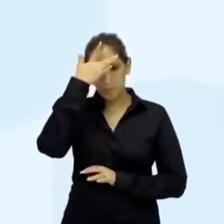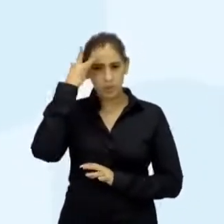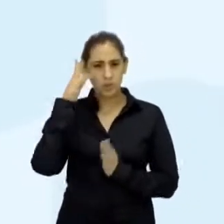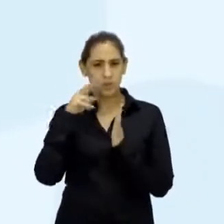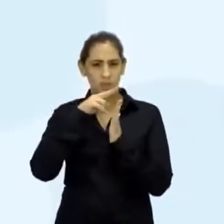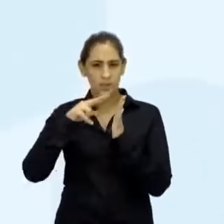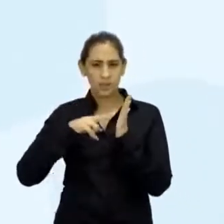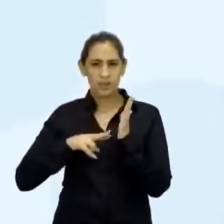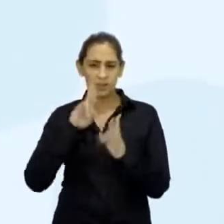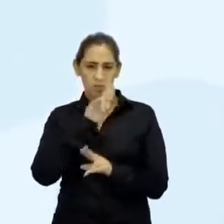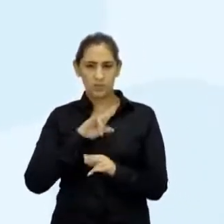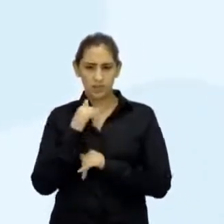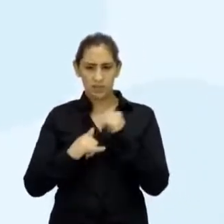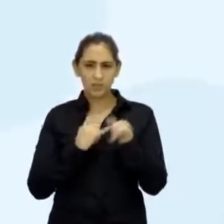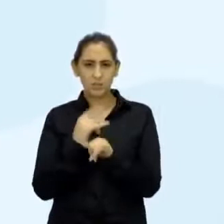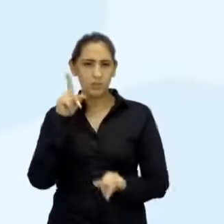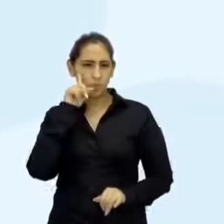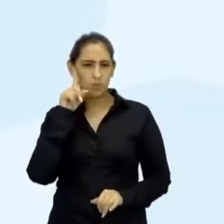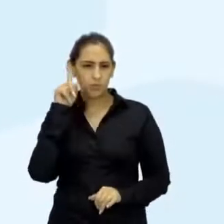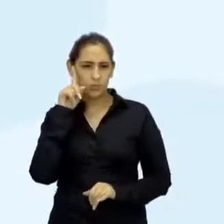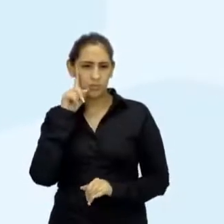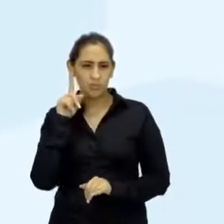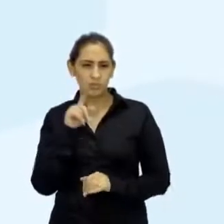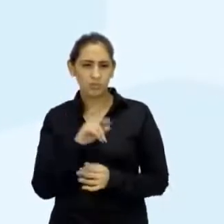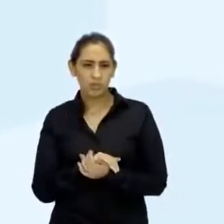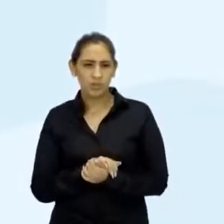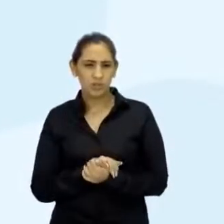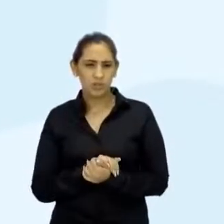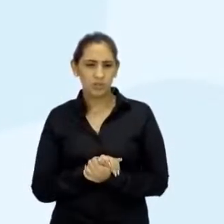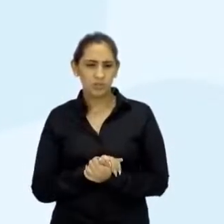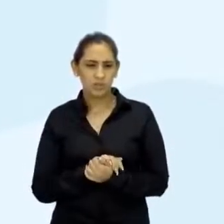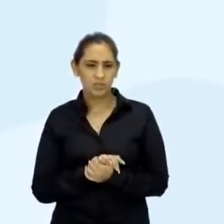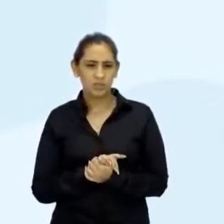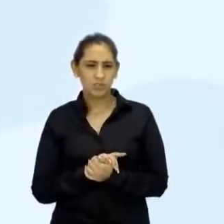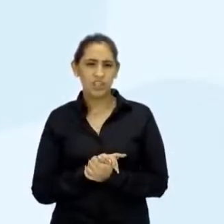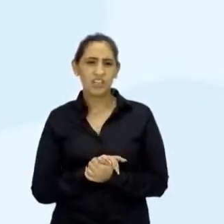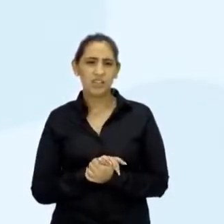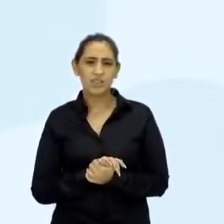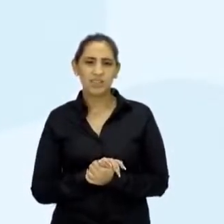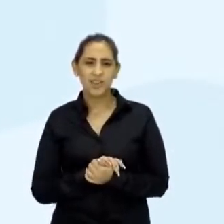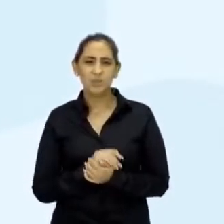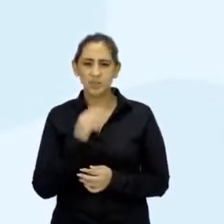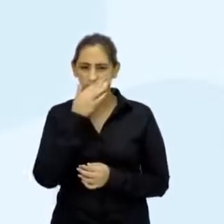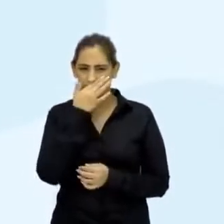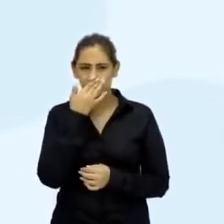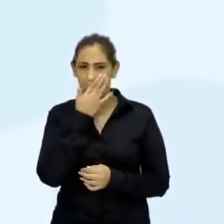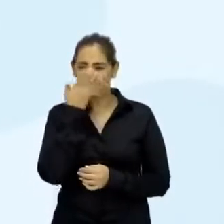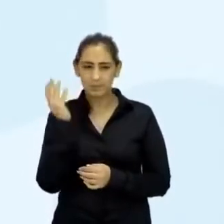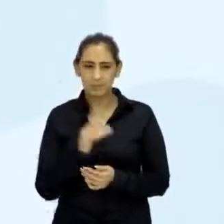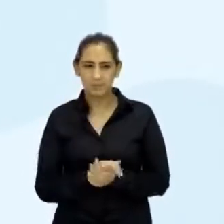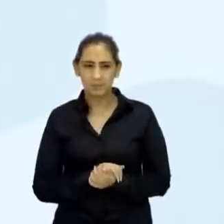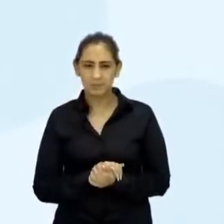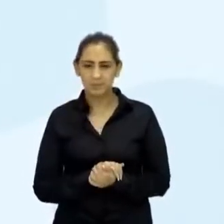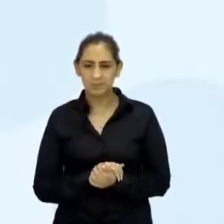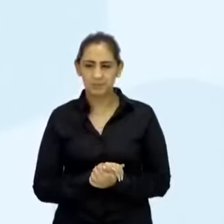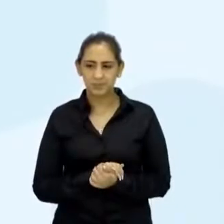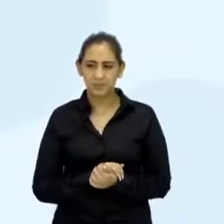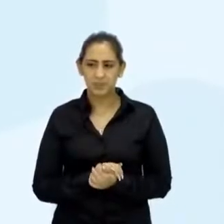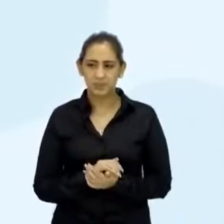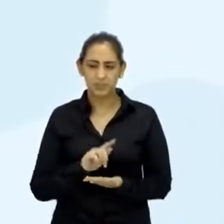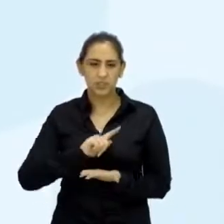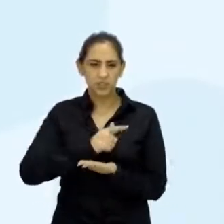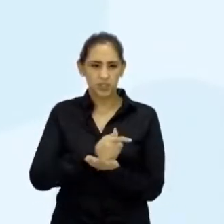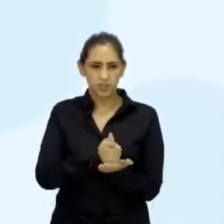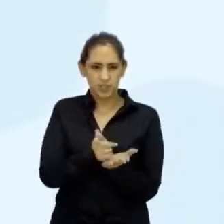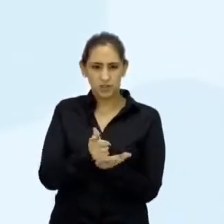lê utilizando a internet e todos os gêneros textuais que ela proporciona, compreendendo tudo o que lê, pode ser